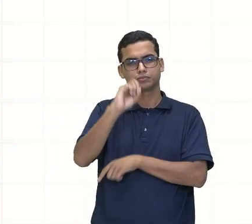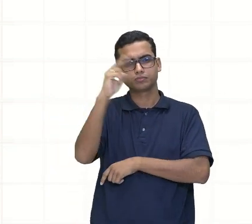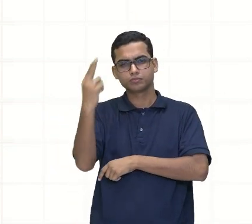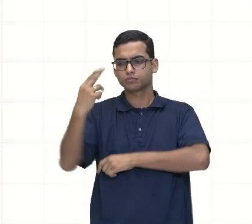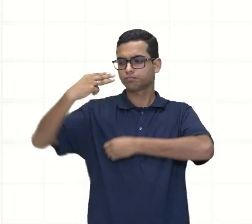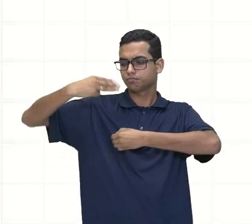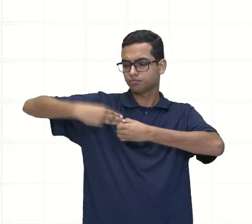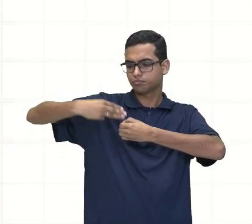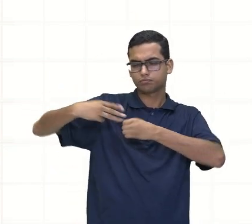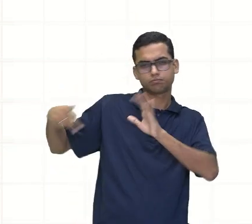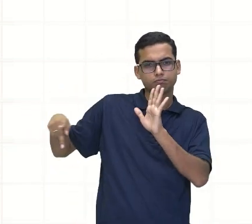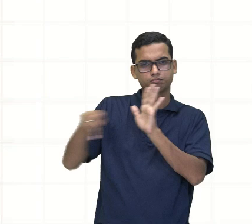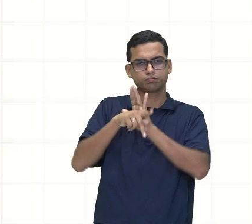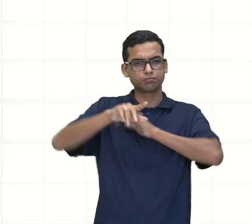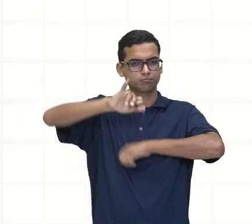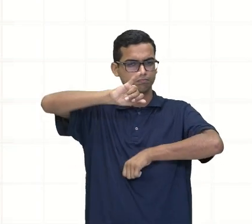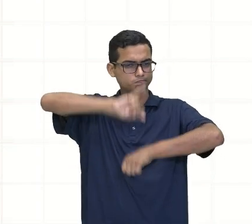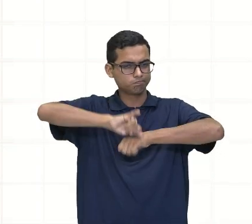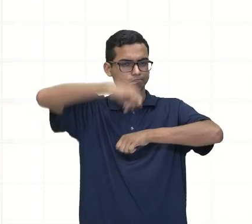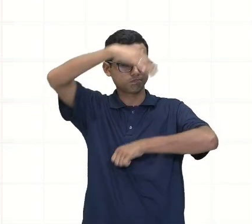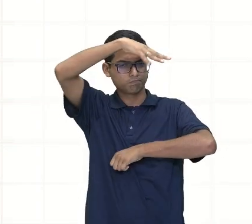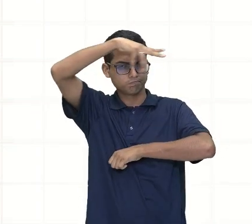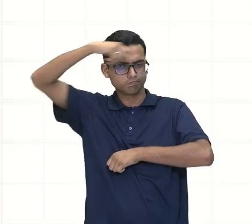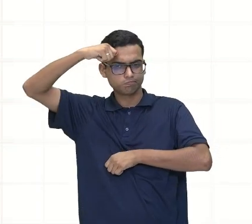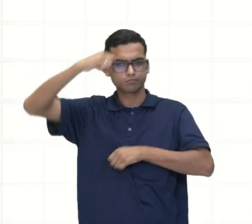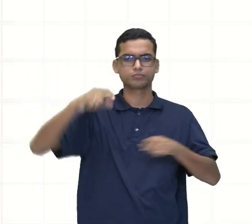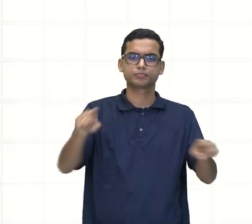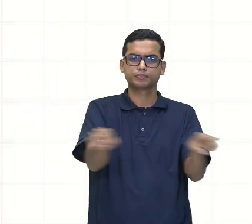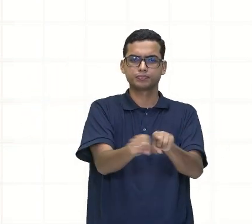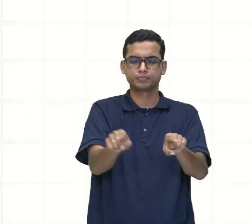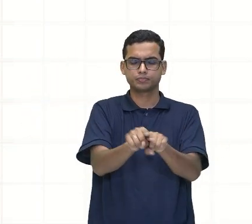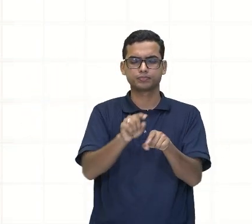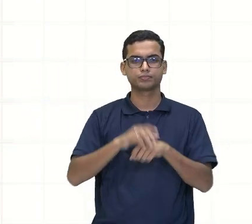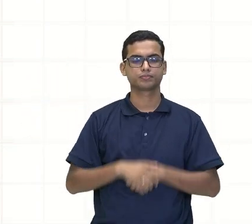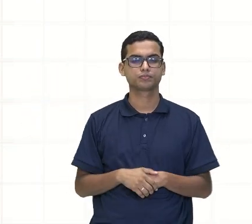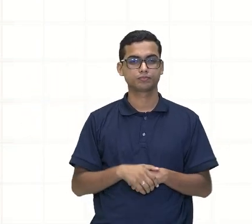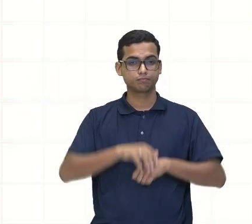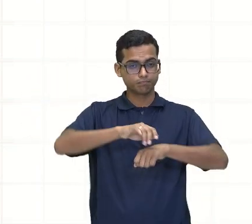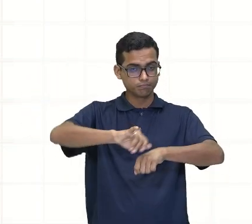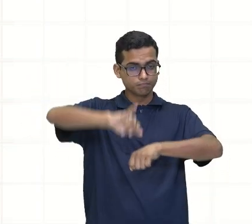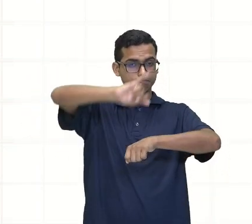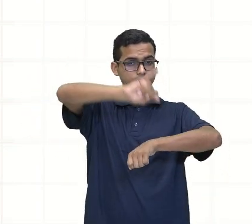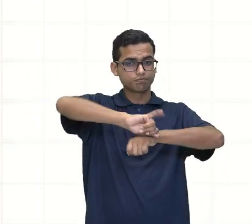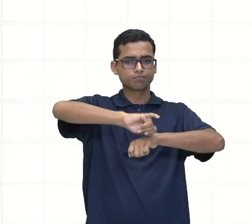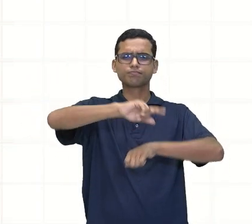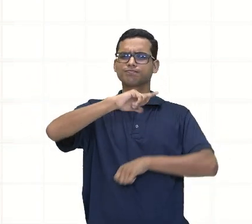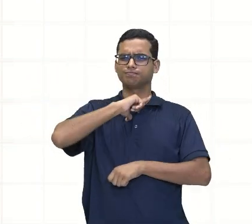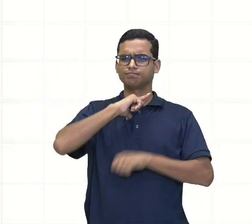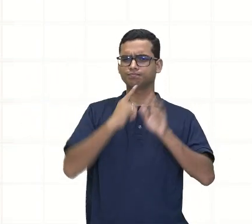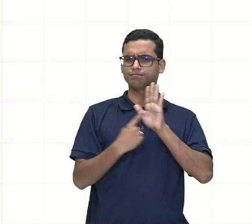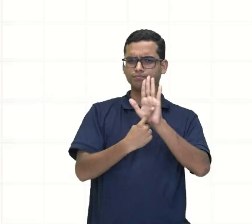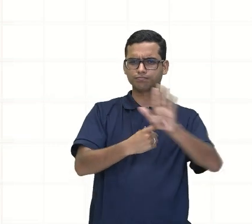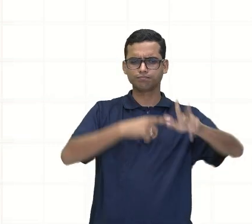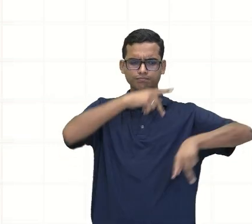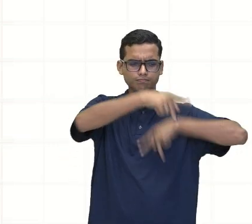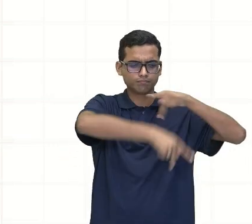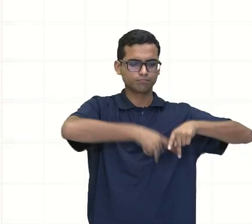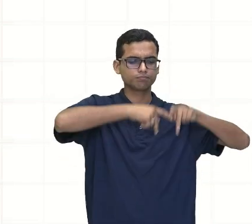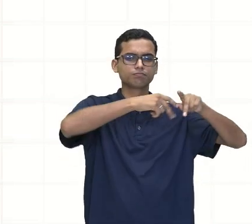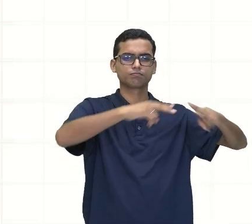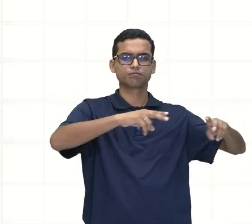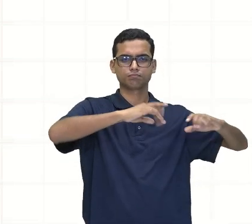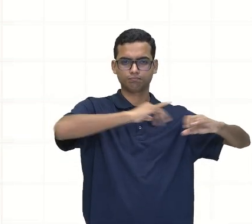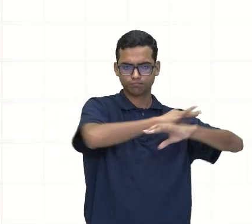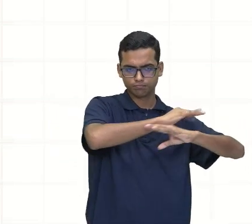apenas de Manaus, né? Apesar de nós sermos a capital, mas as capitais, elas também vão apresentar a população rural